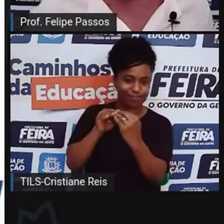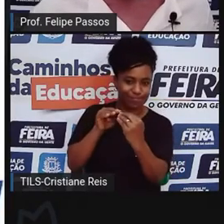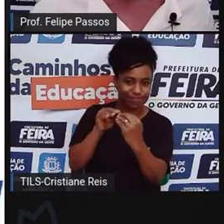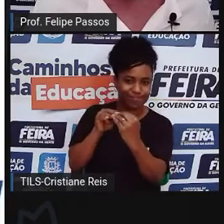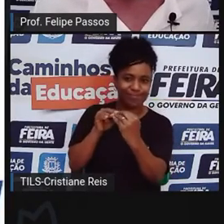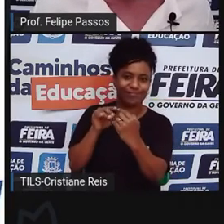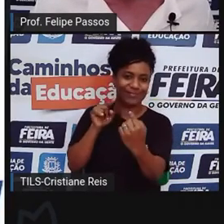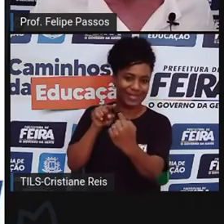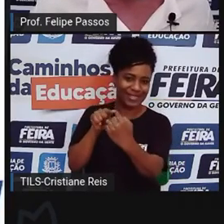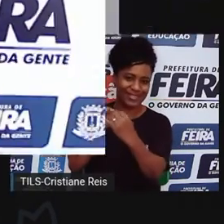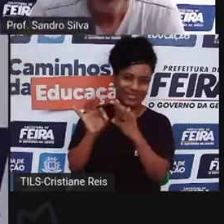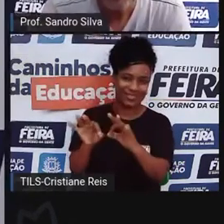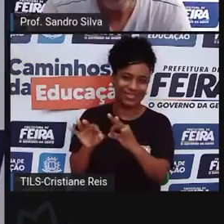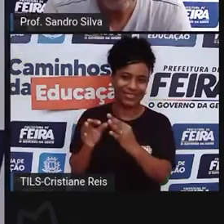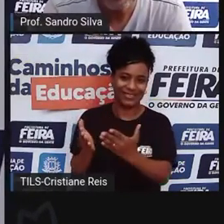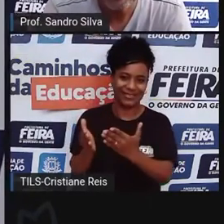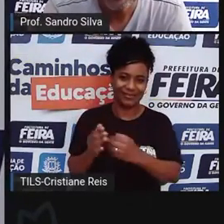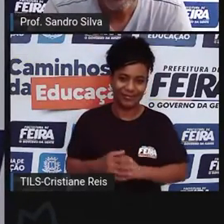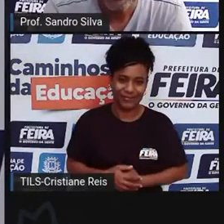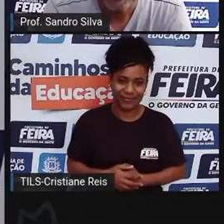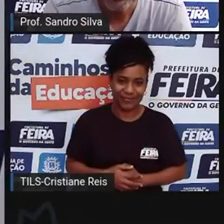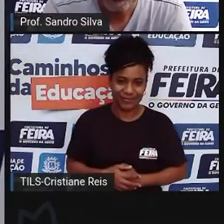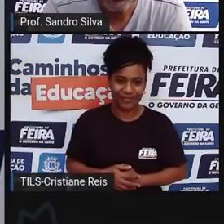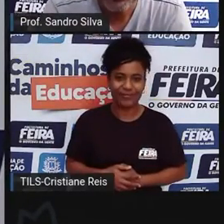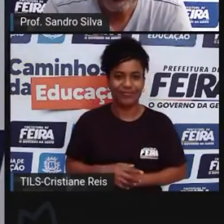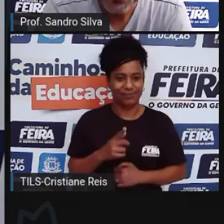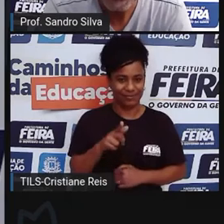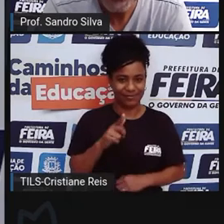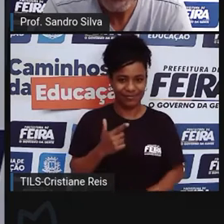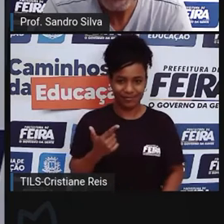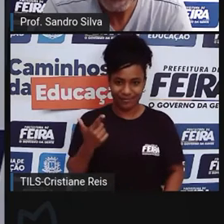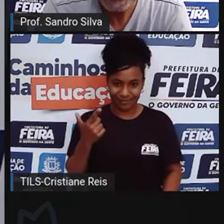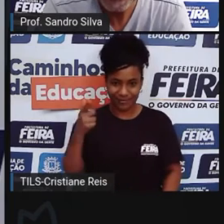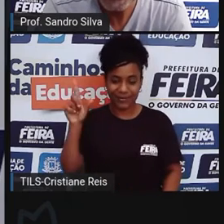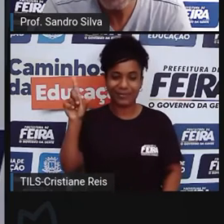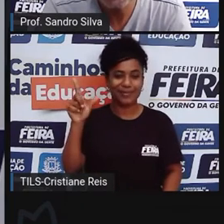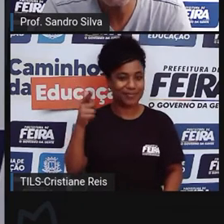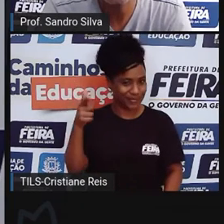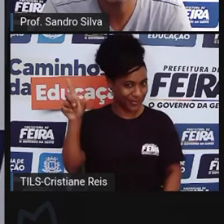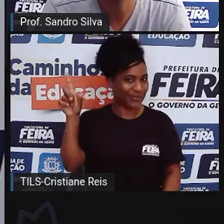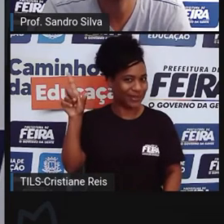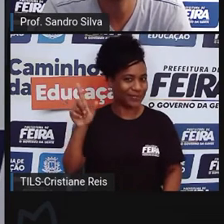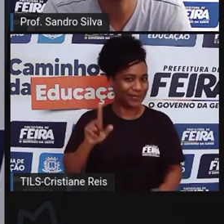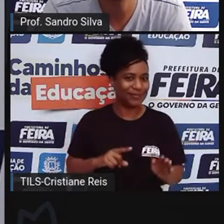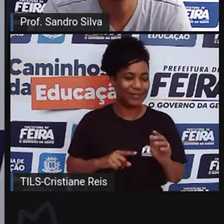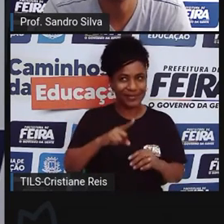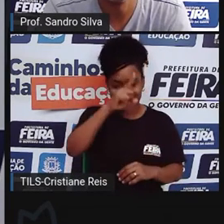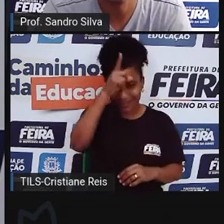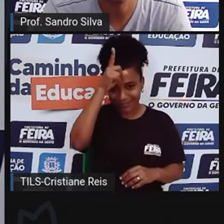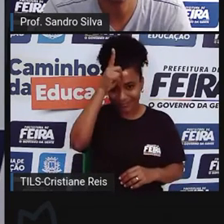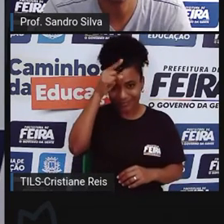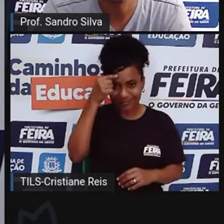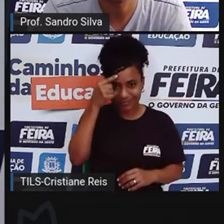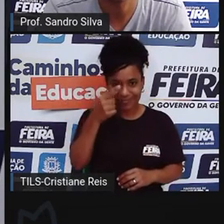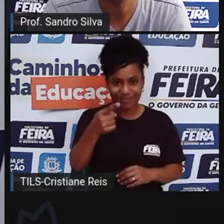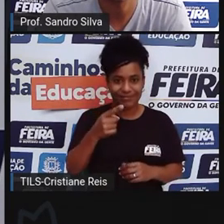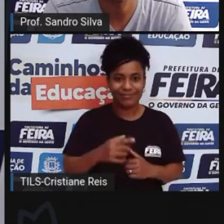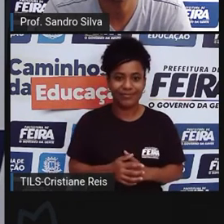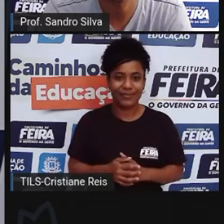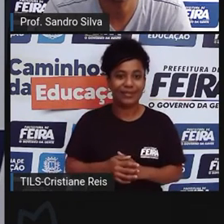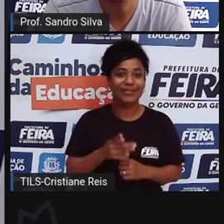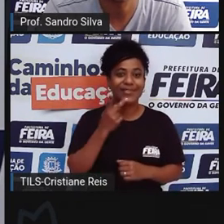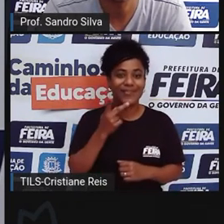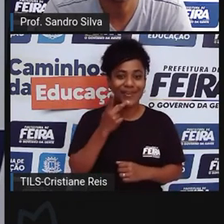Uhum. Você falou da questão de essa estava fora do script, mas me veio aqui na mente agora. Você falou da questão das vibrações e a gente está aqui